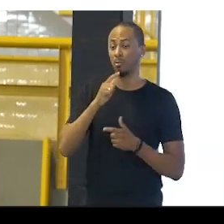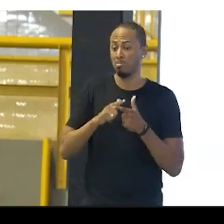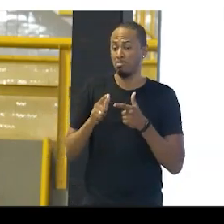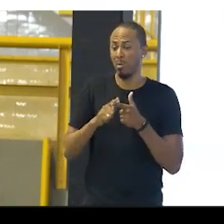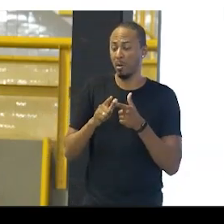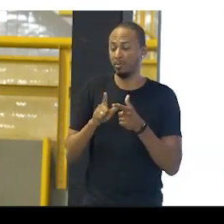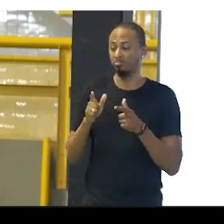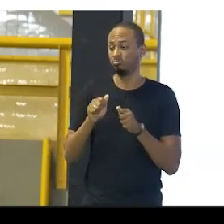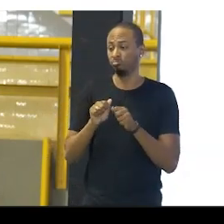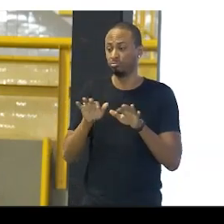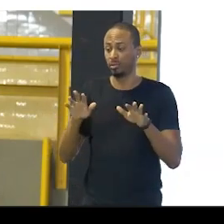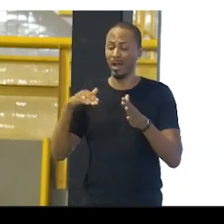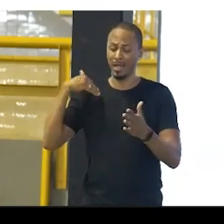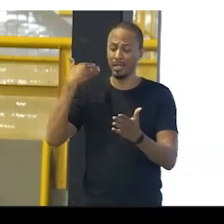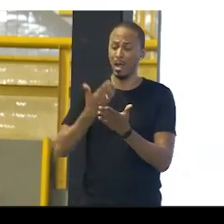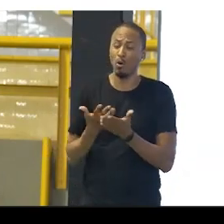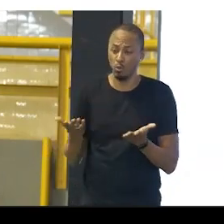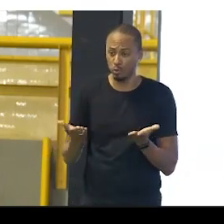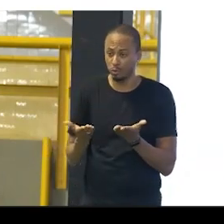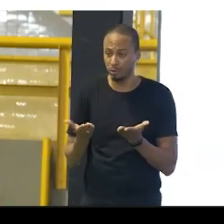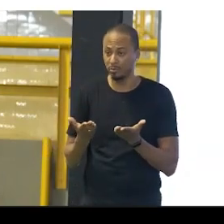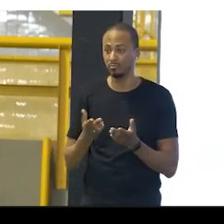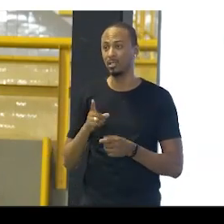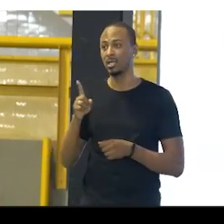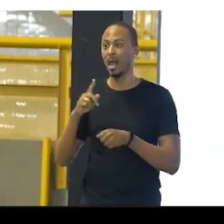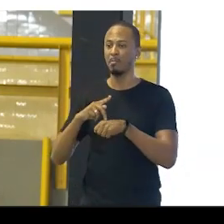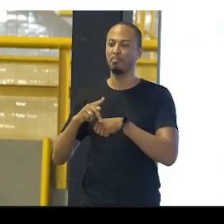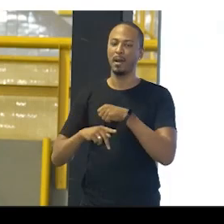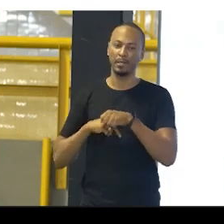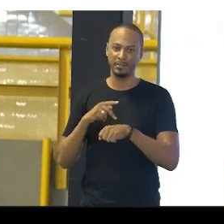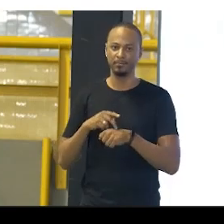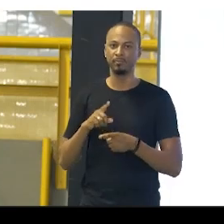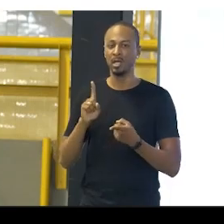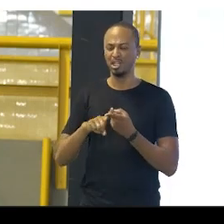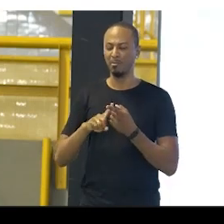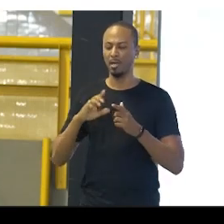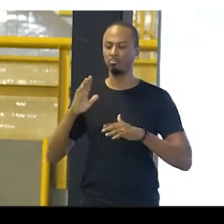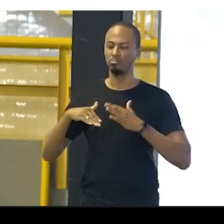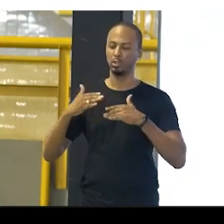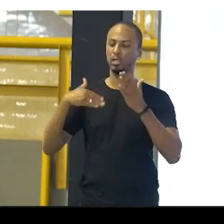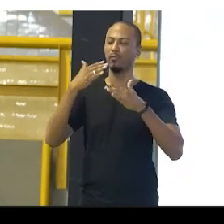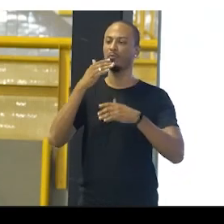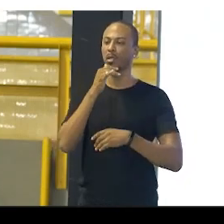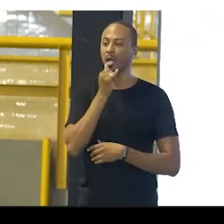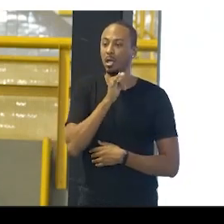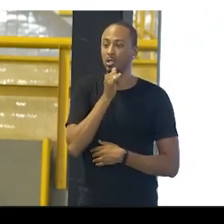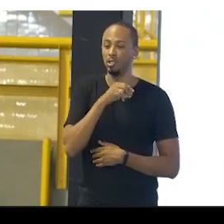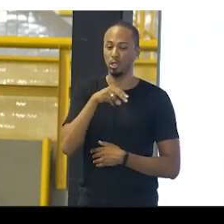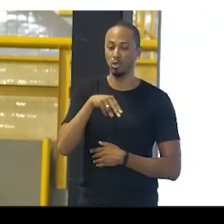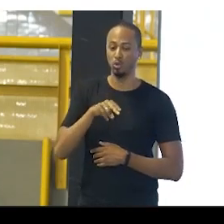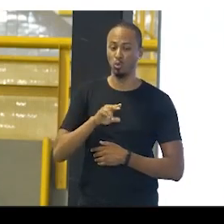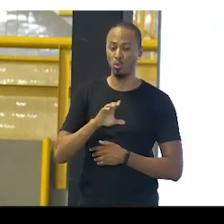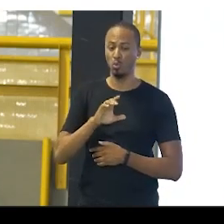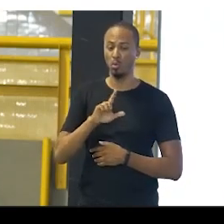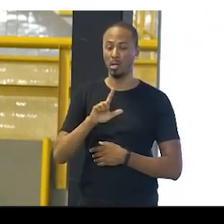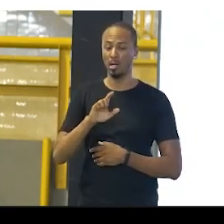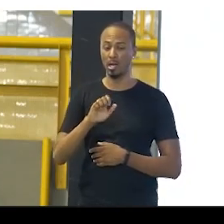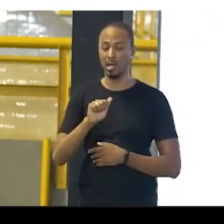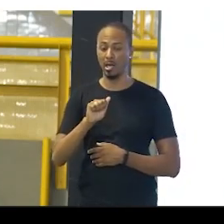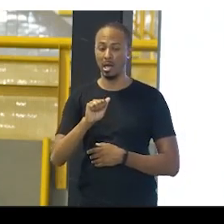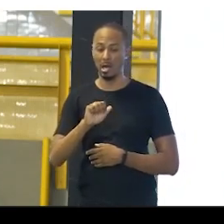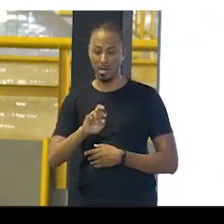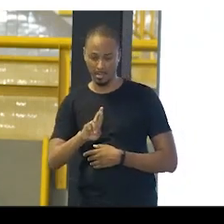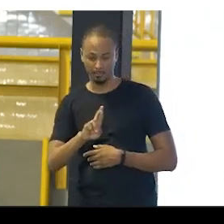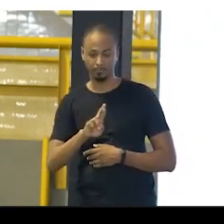detalhe. O desenvolvimento da energia nuclear para fins pacíficos pode gerar a obtenção